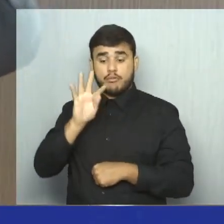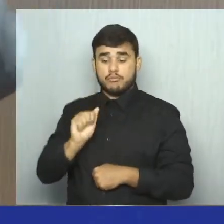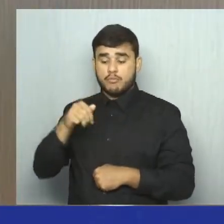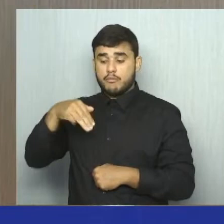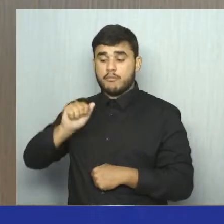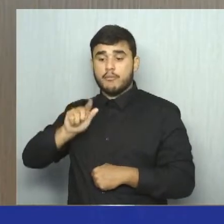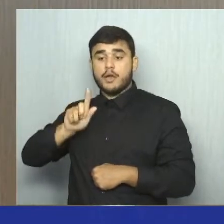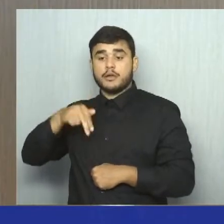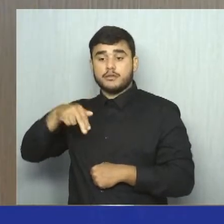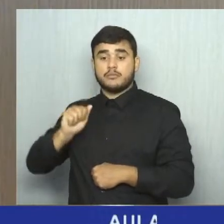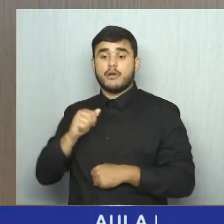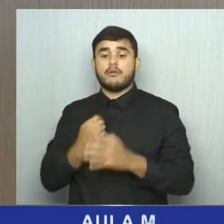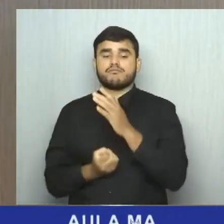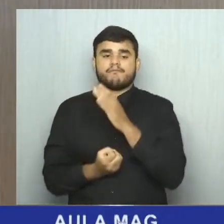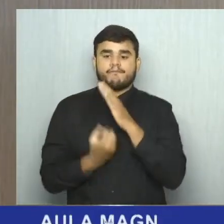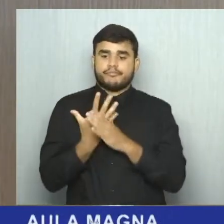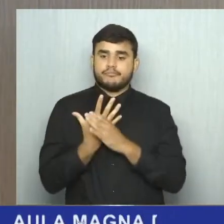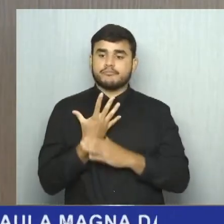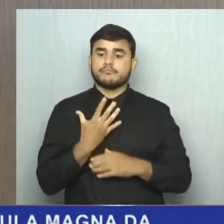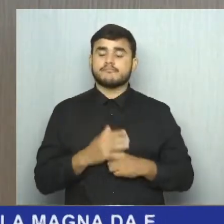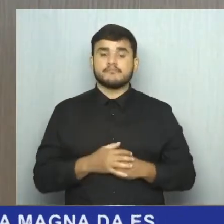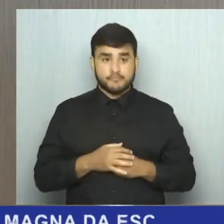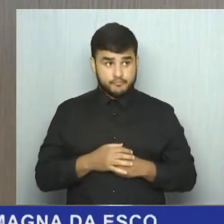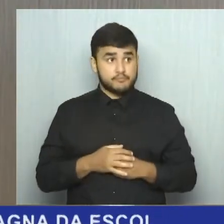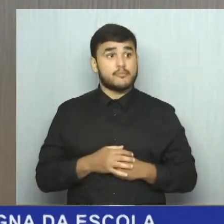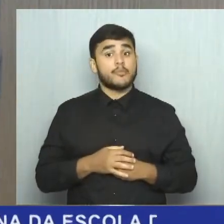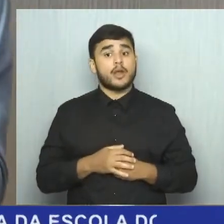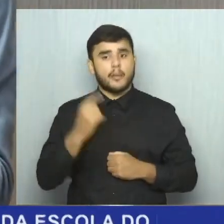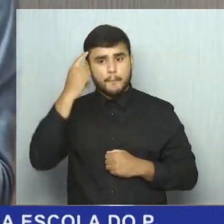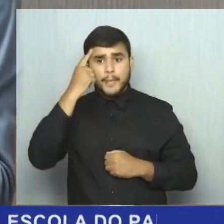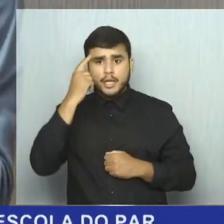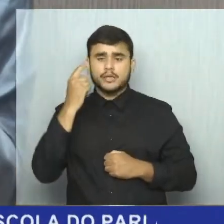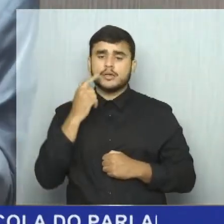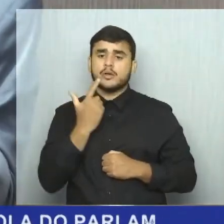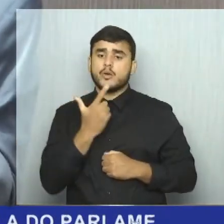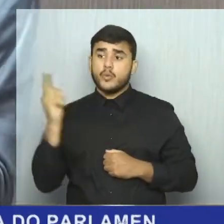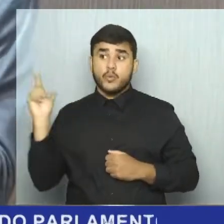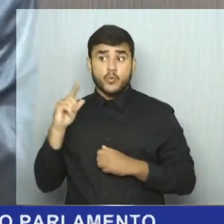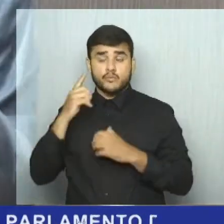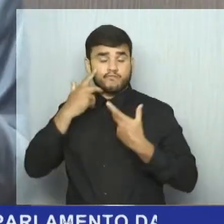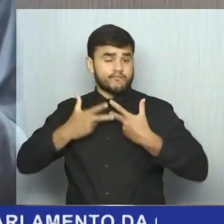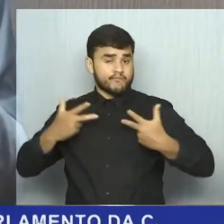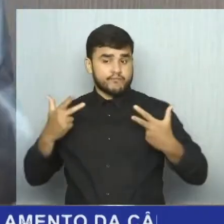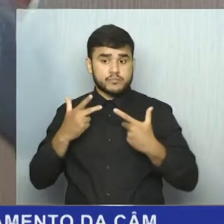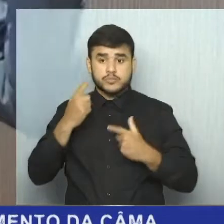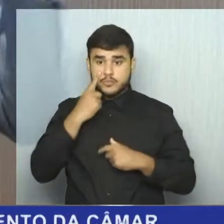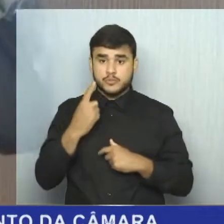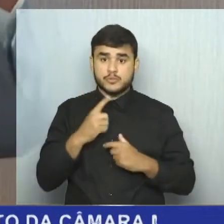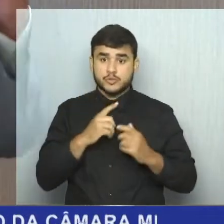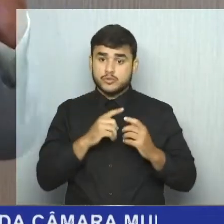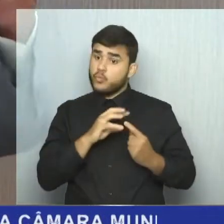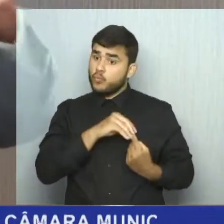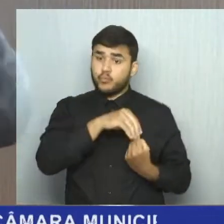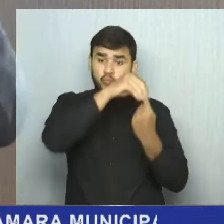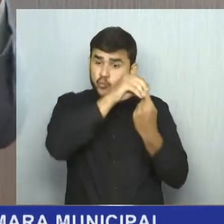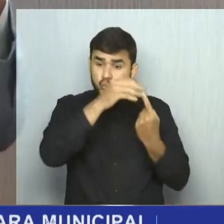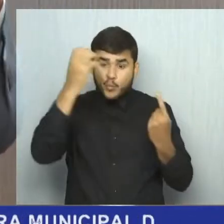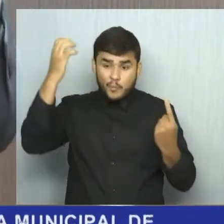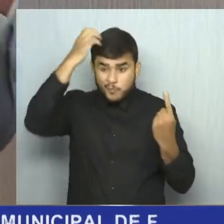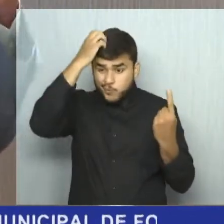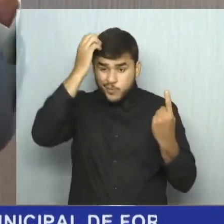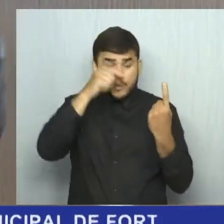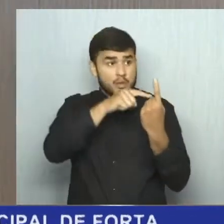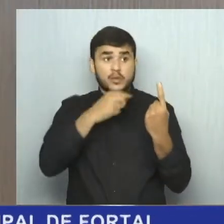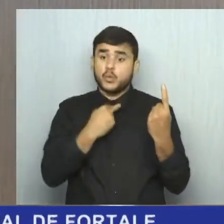uma operação de tentar constranger o poder político, que é uno, que é indivisível, e que era até essa data